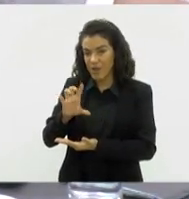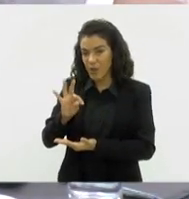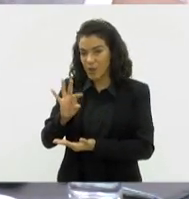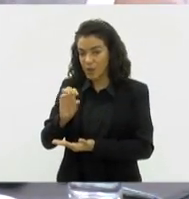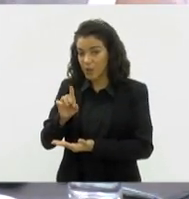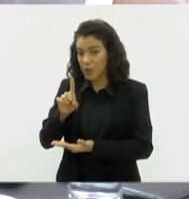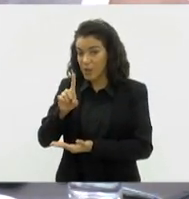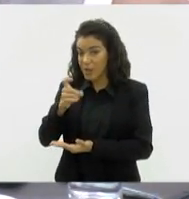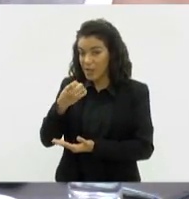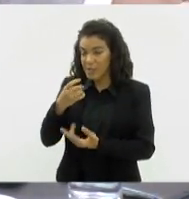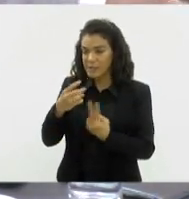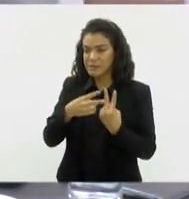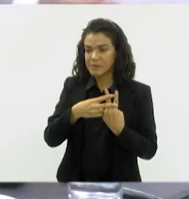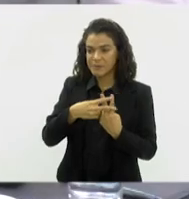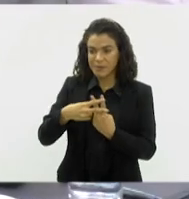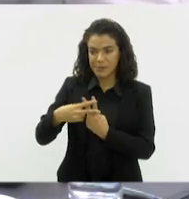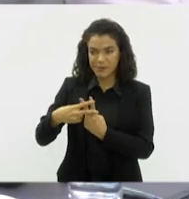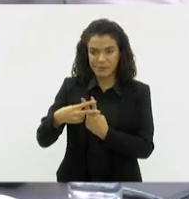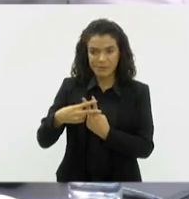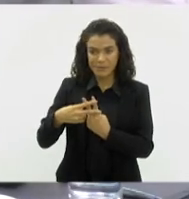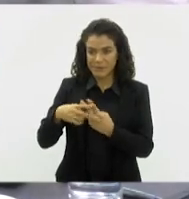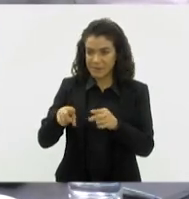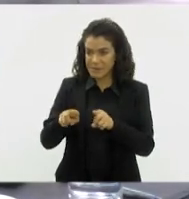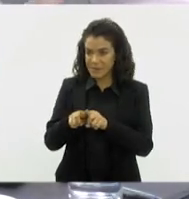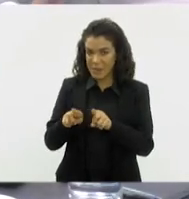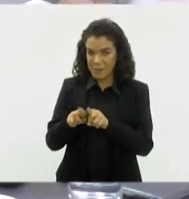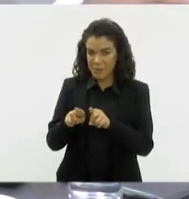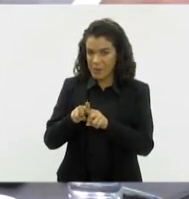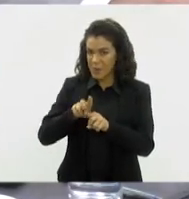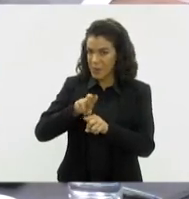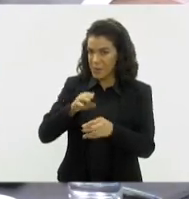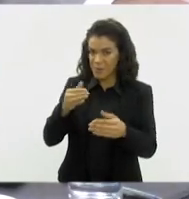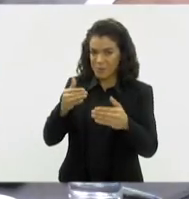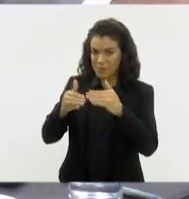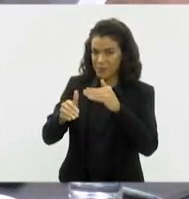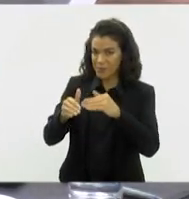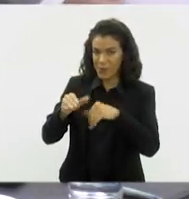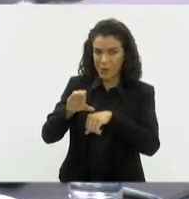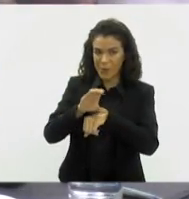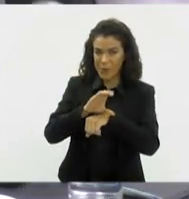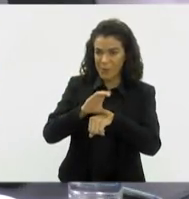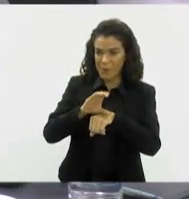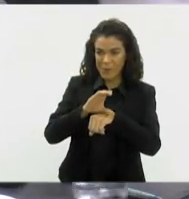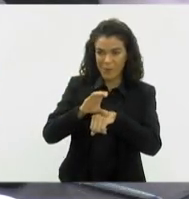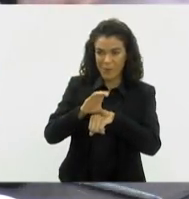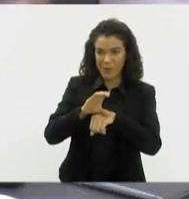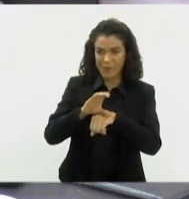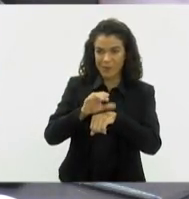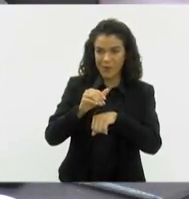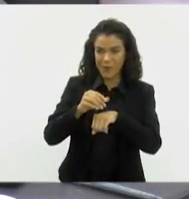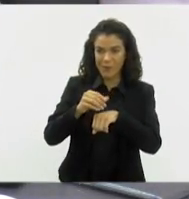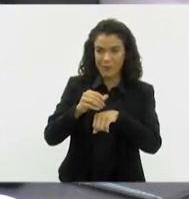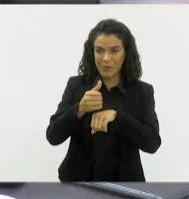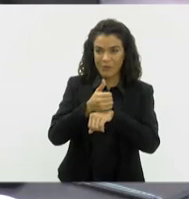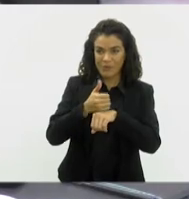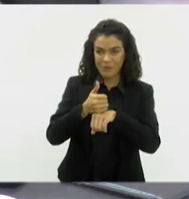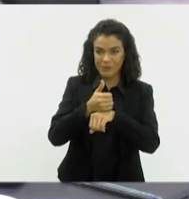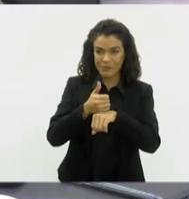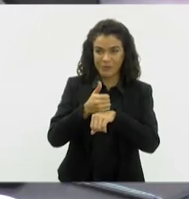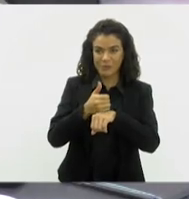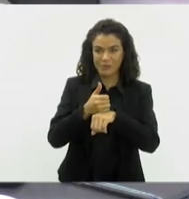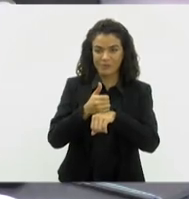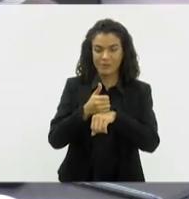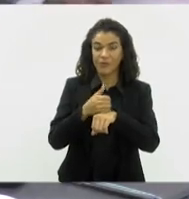apenado, também não o faz um profissional do setor. Não, o que a gente faz é a formação em direito voltada para a área.